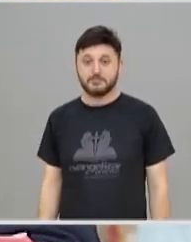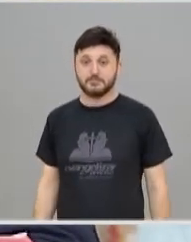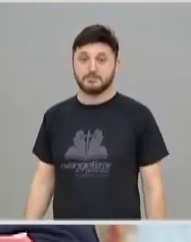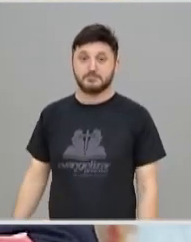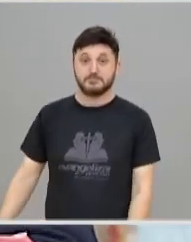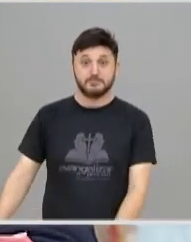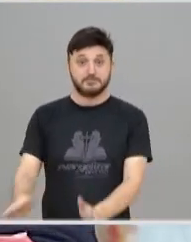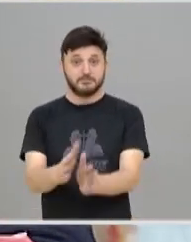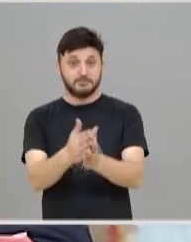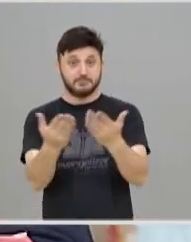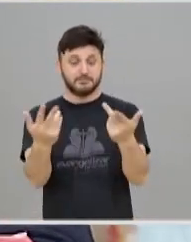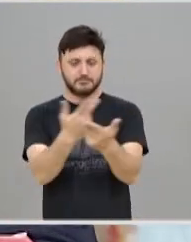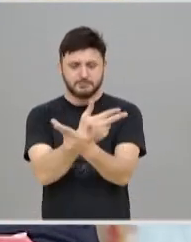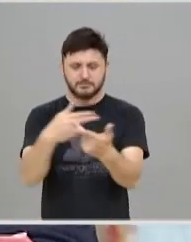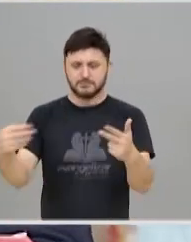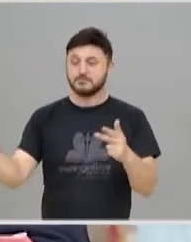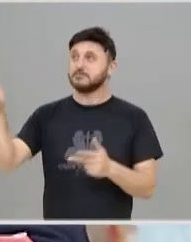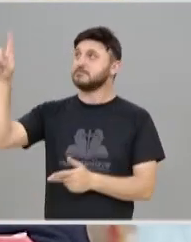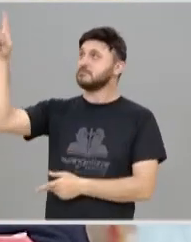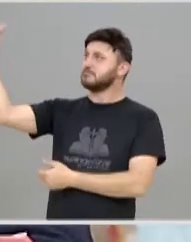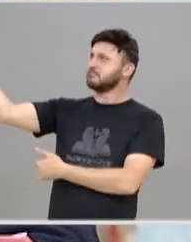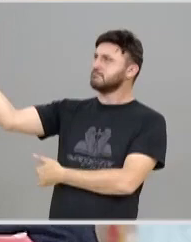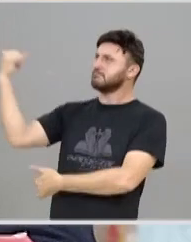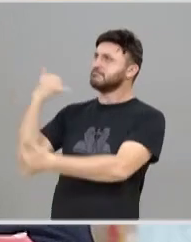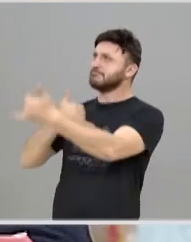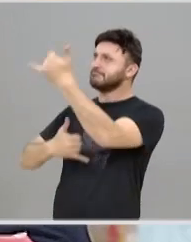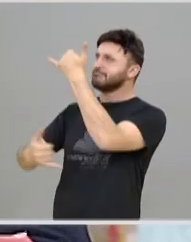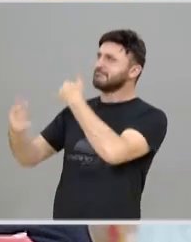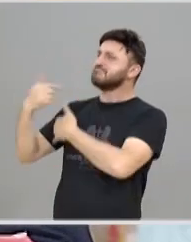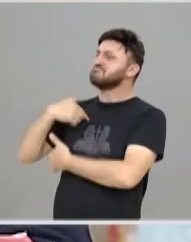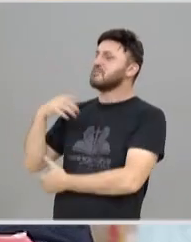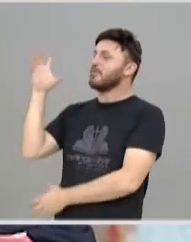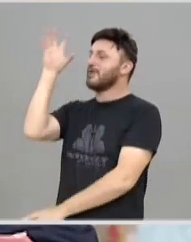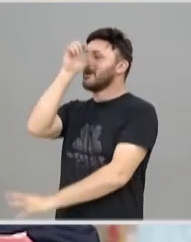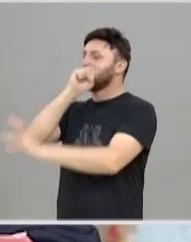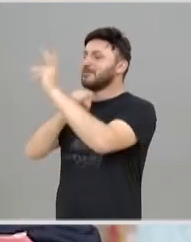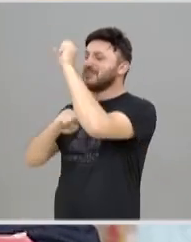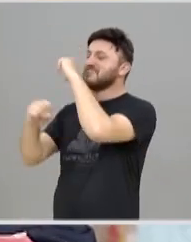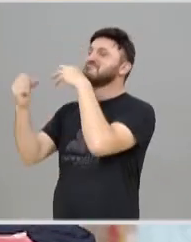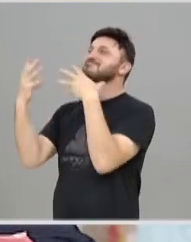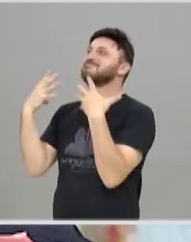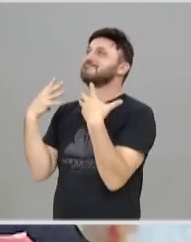Quero ouvir o que o Senhor irá